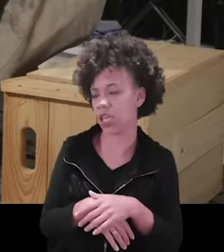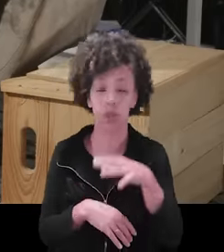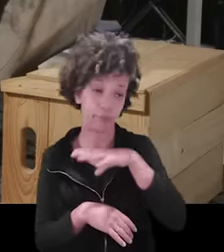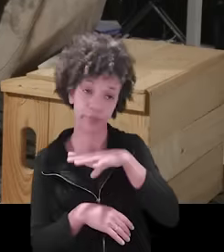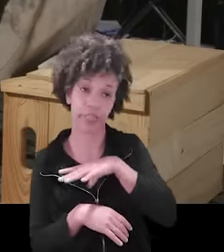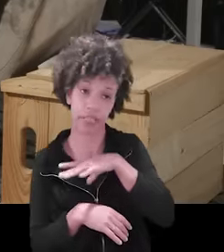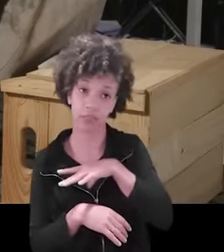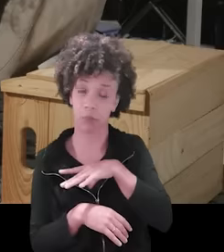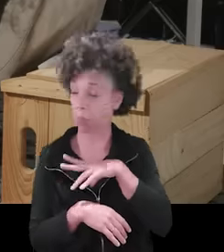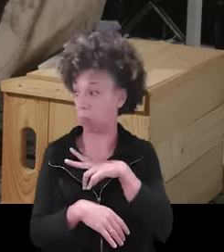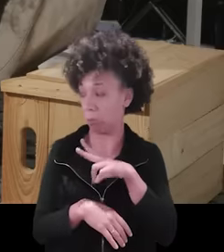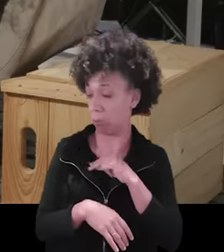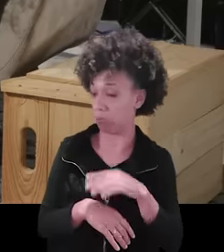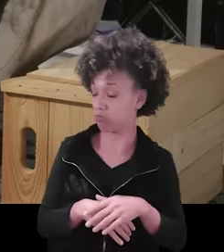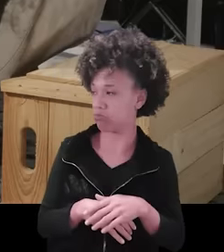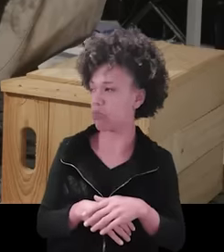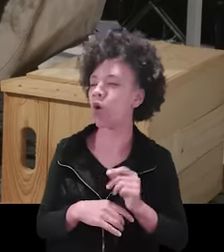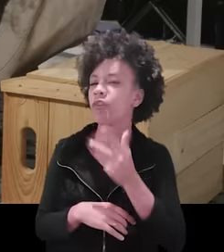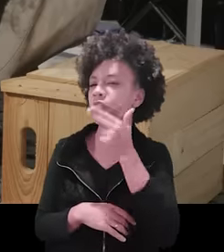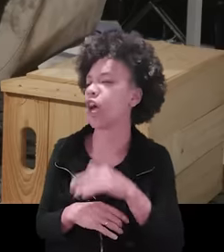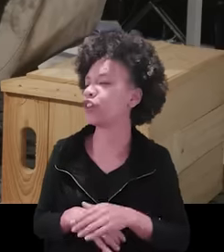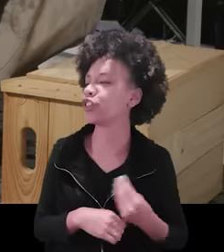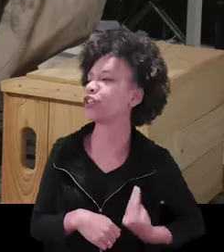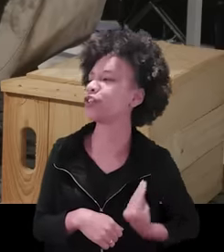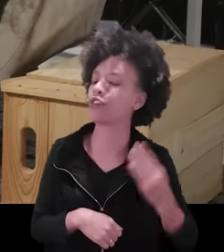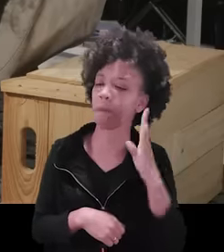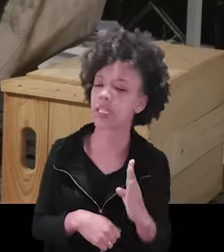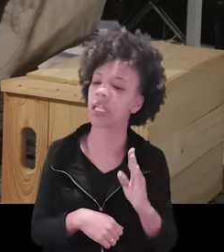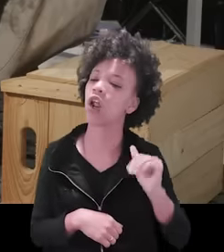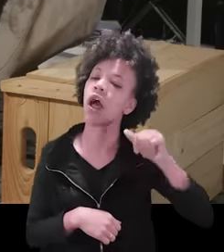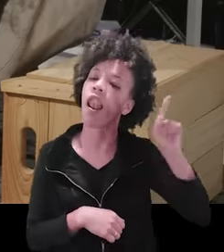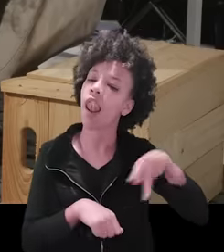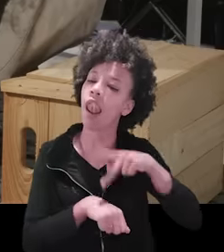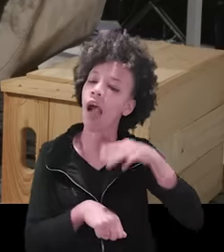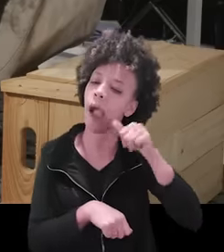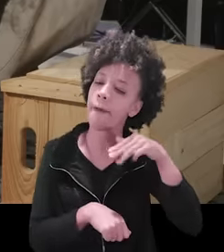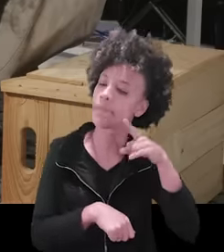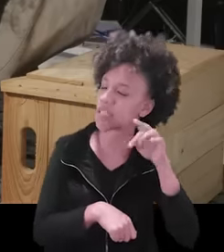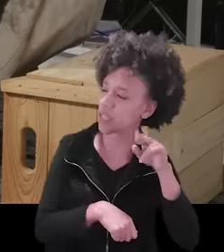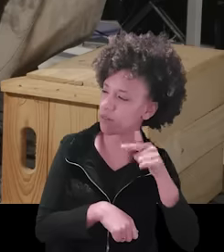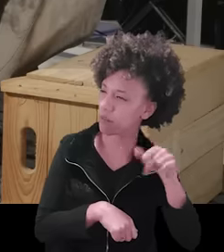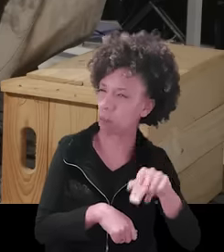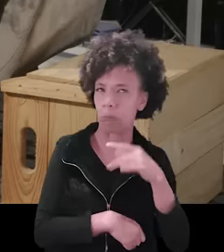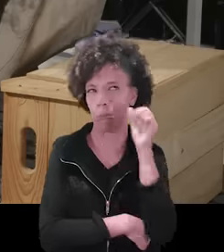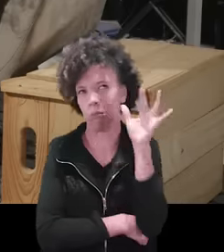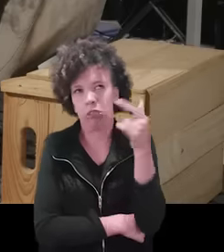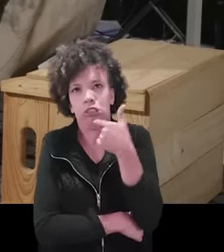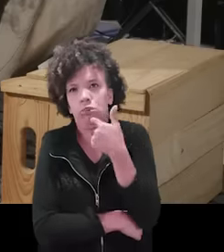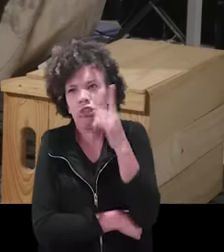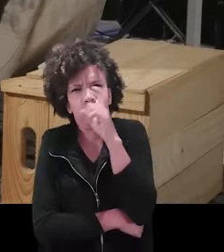em português em português tá tem que acha que o brasileiro falaríamos Caraca velho que difícil eu imagino